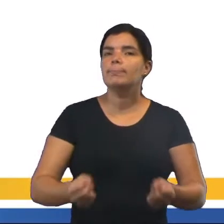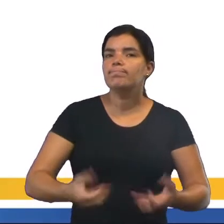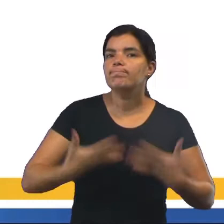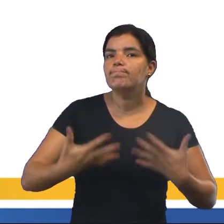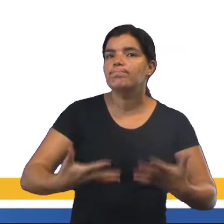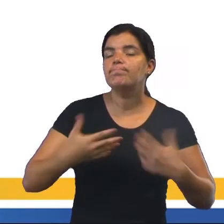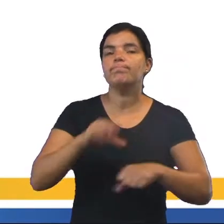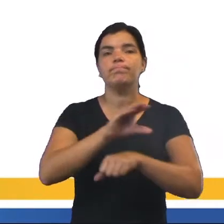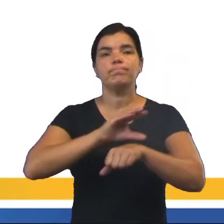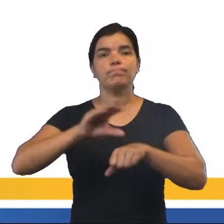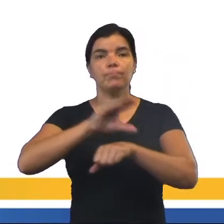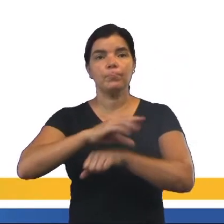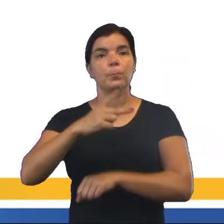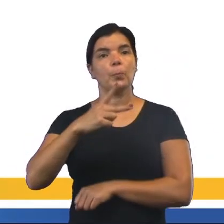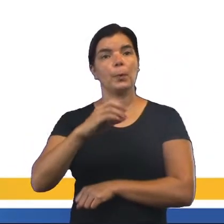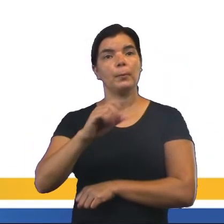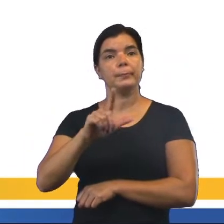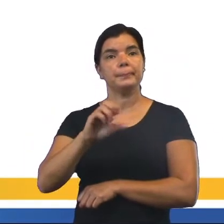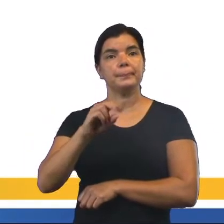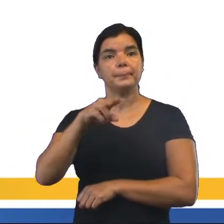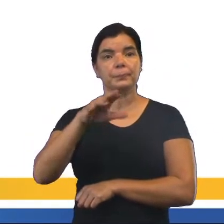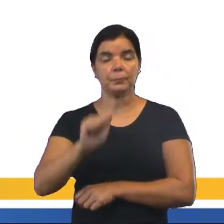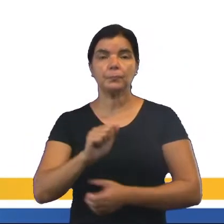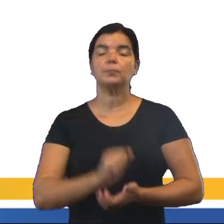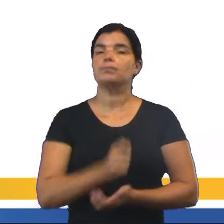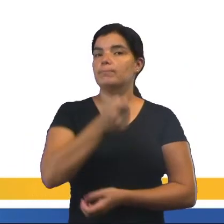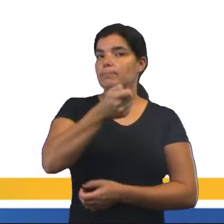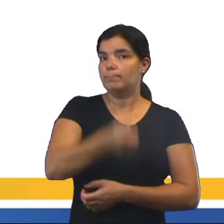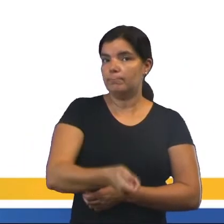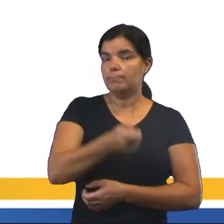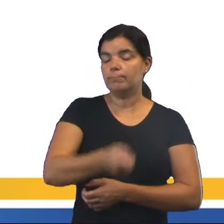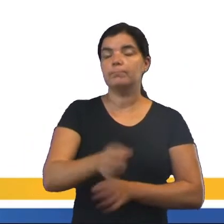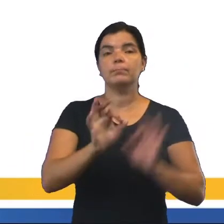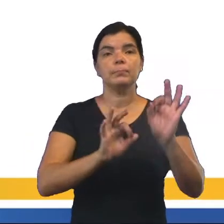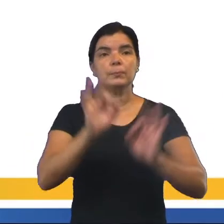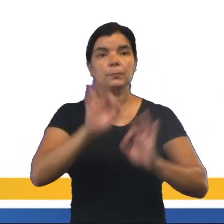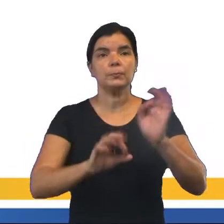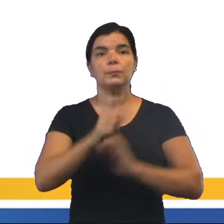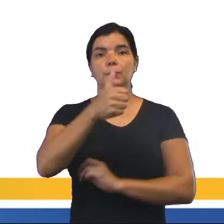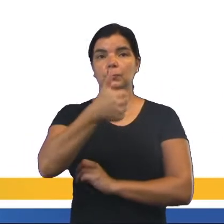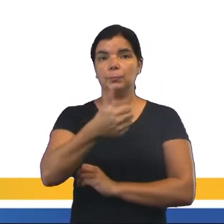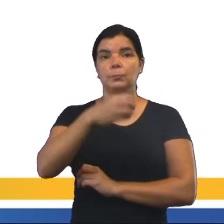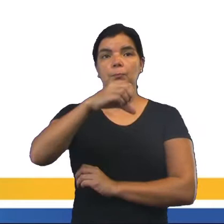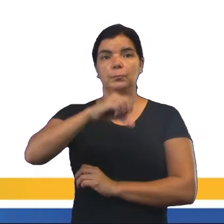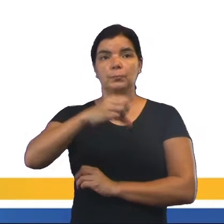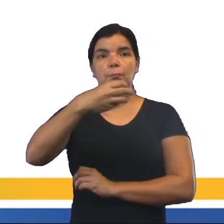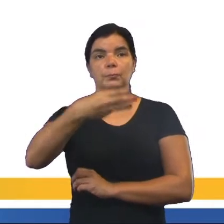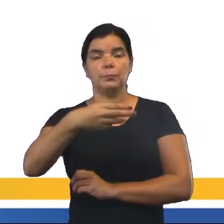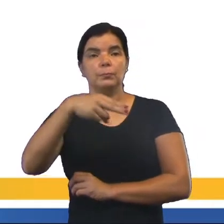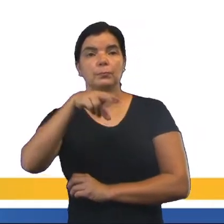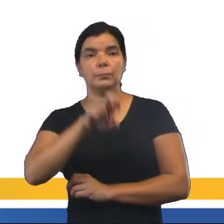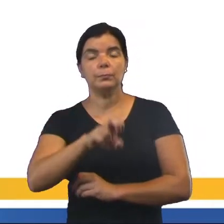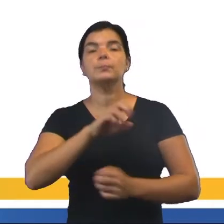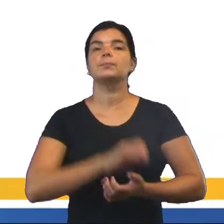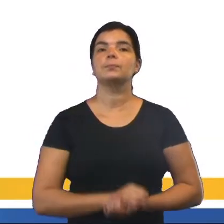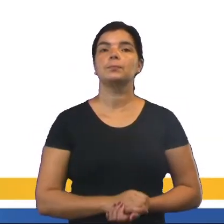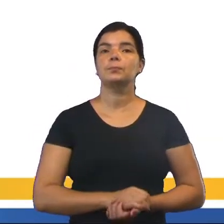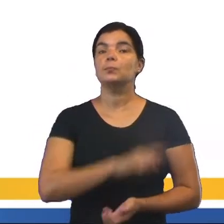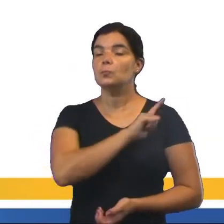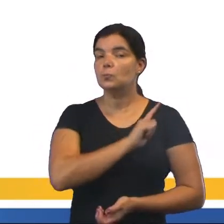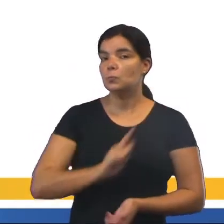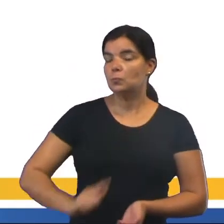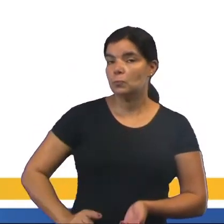na Constituição da Polônia, a Constituição autoritária da Polônia, que foi feita em 1935. Esse